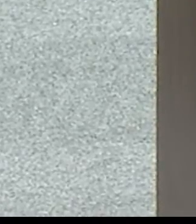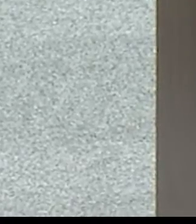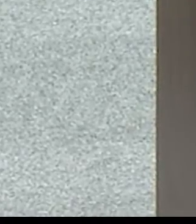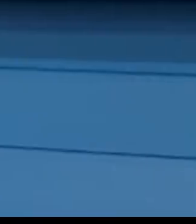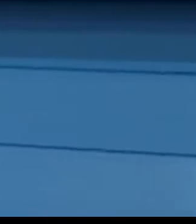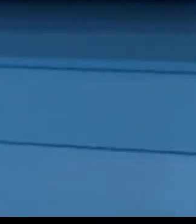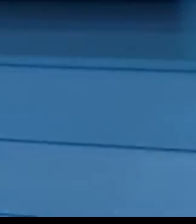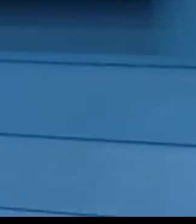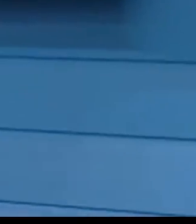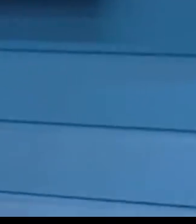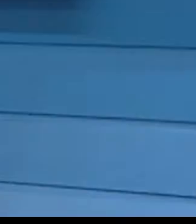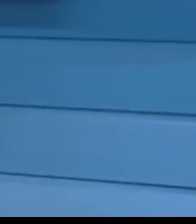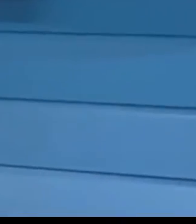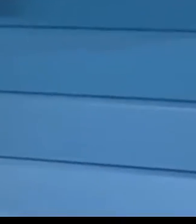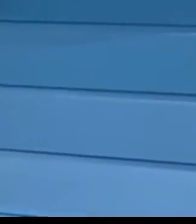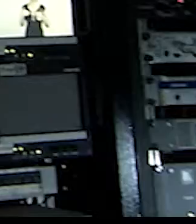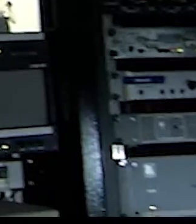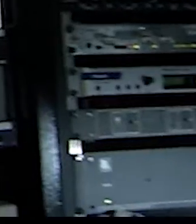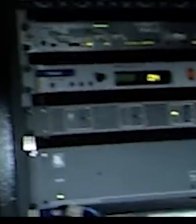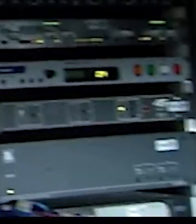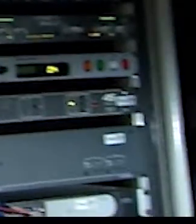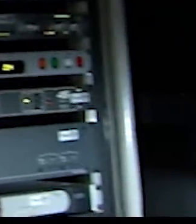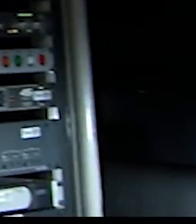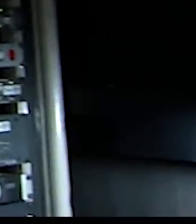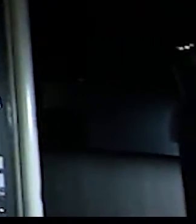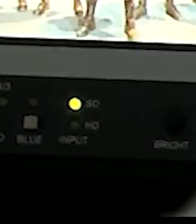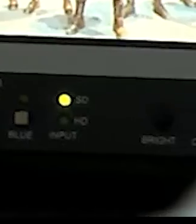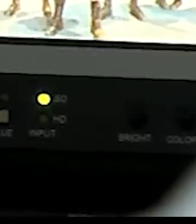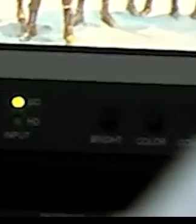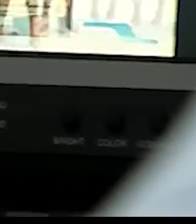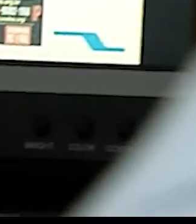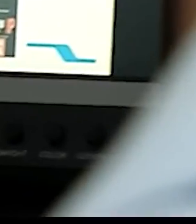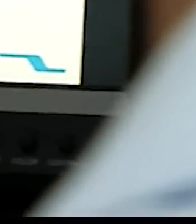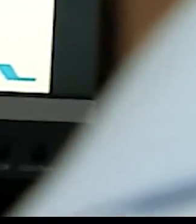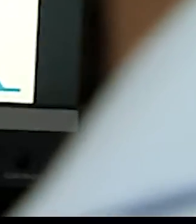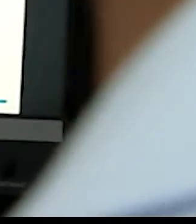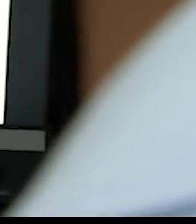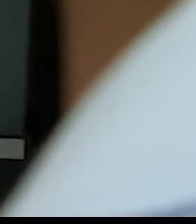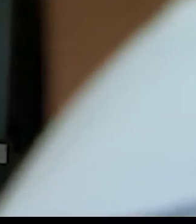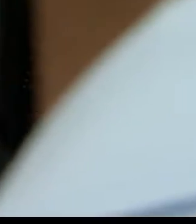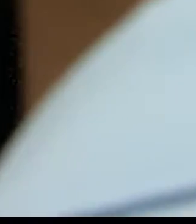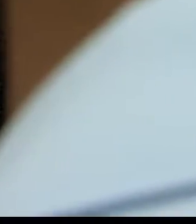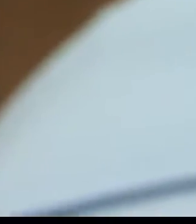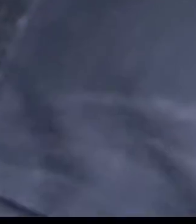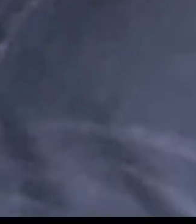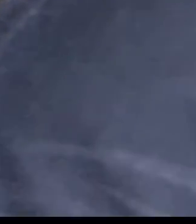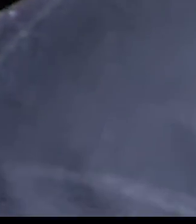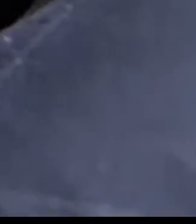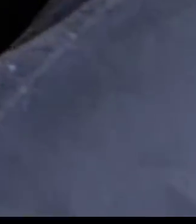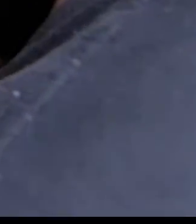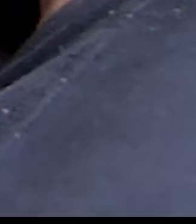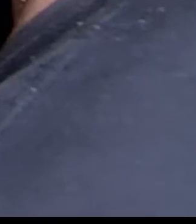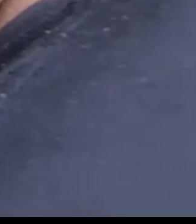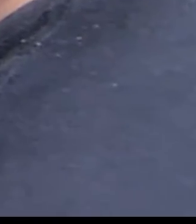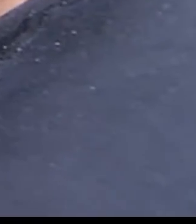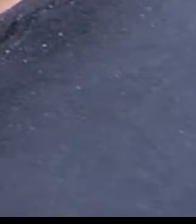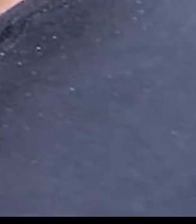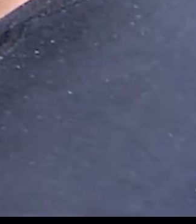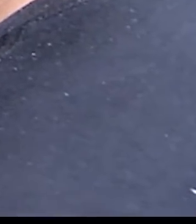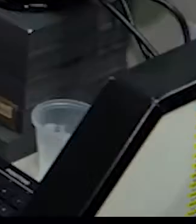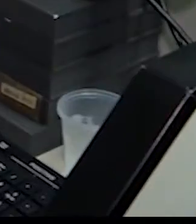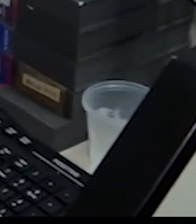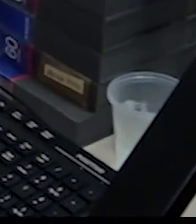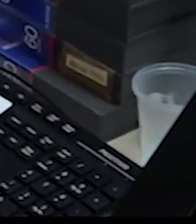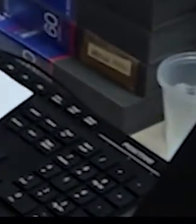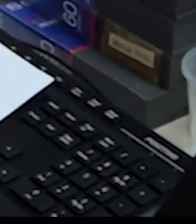sessões plenárias, audiências públicas, reuniões de comissões e eventos promovidos pela Assembleia. O canal é compartilhado